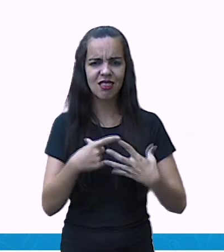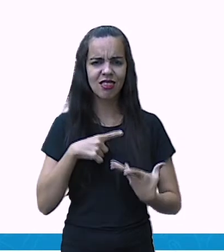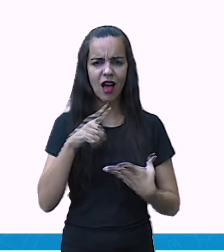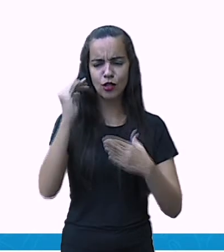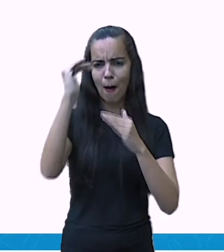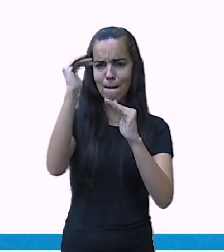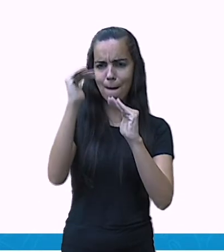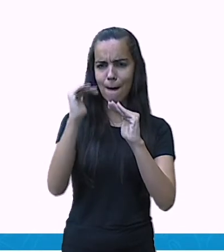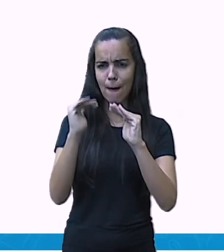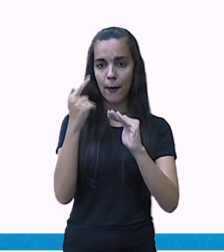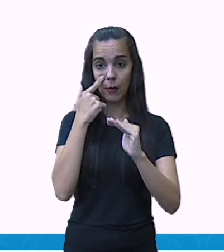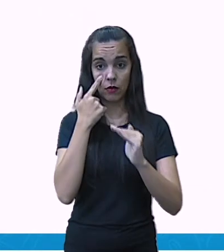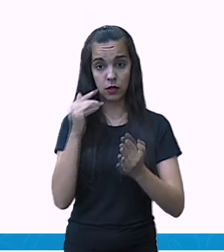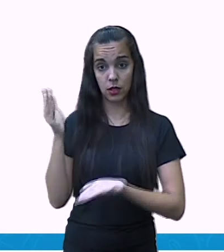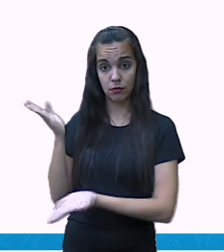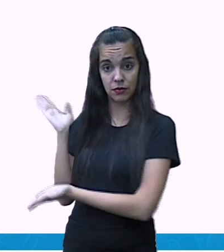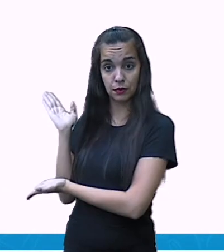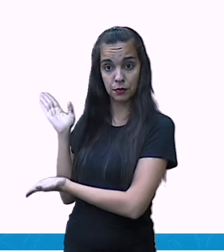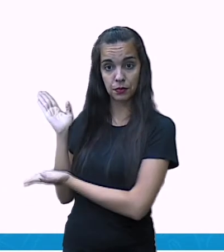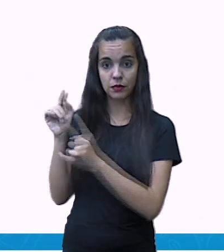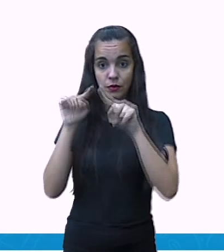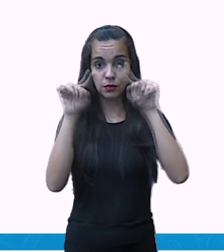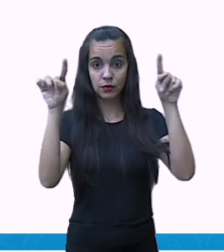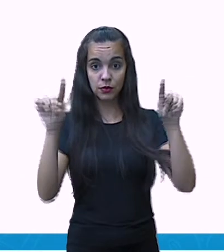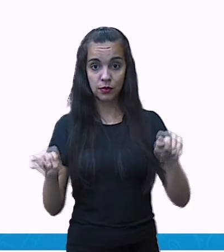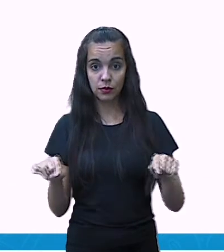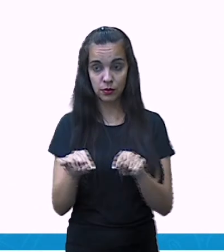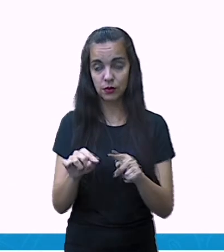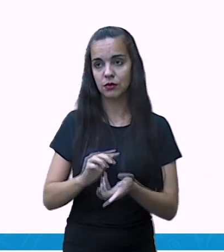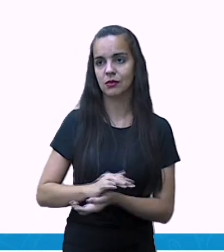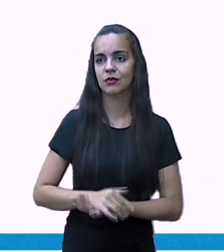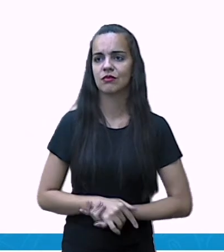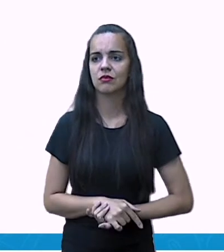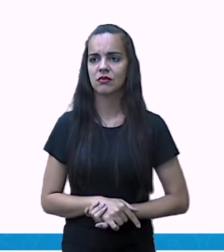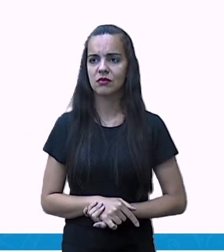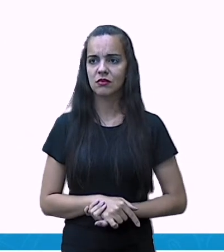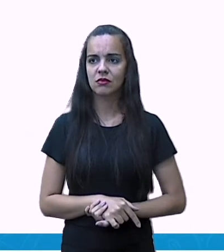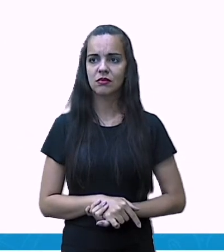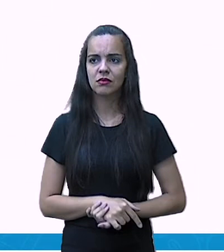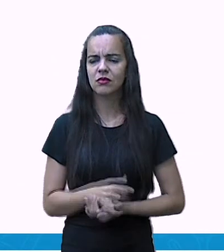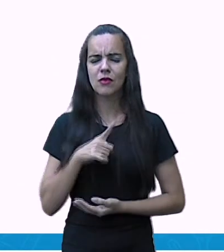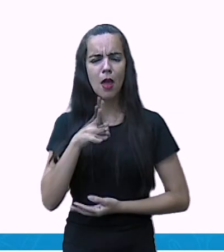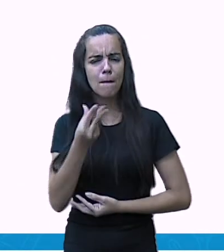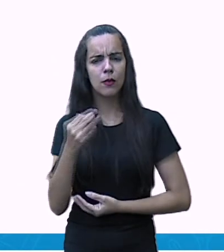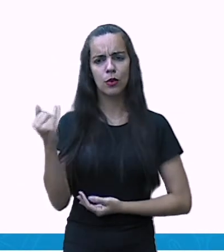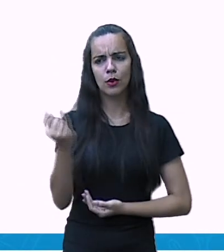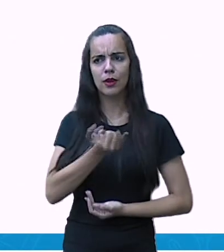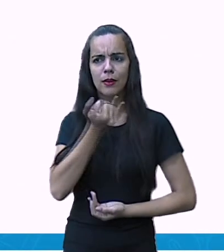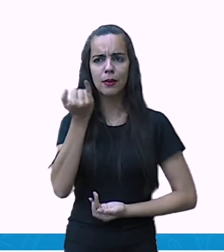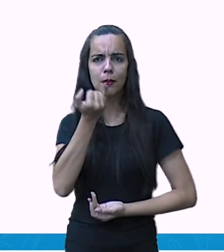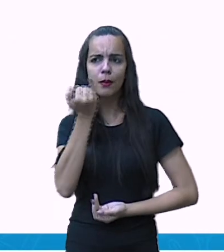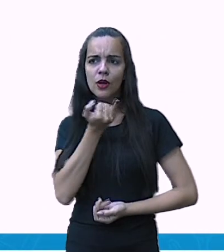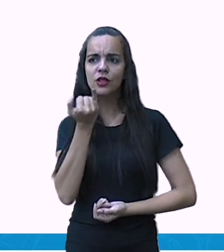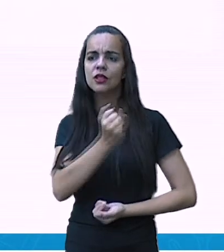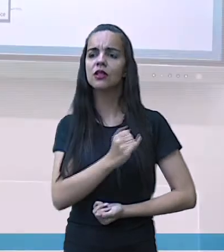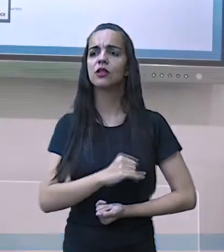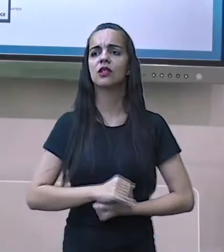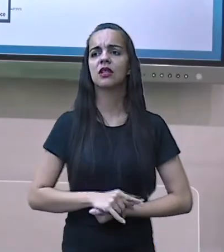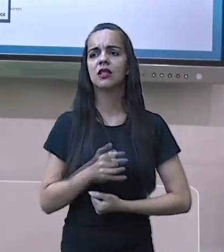José, Guandu, Santa Maria do Doce. É importante